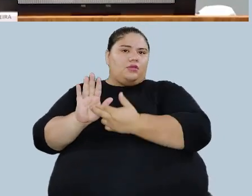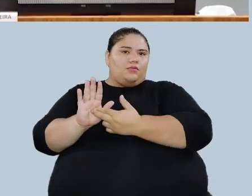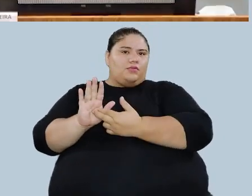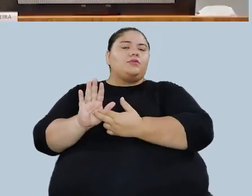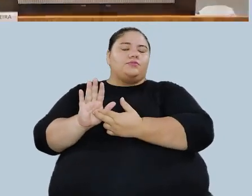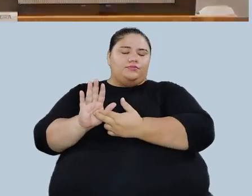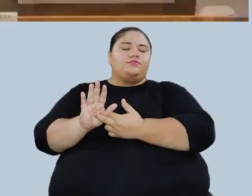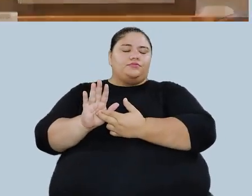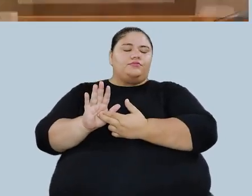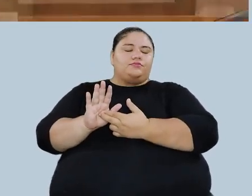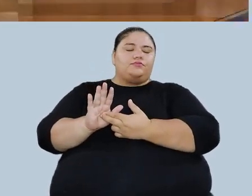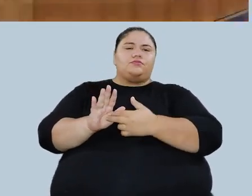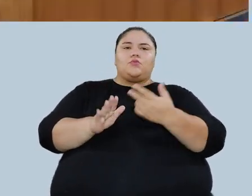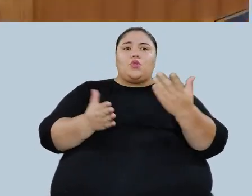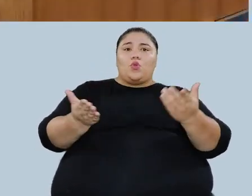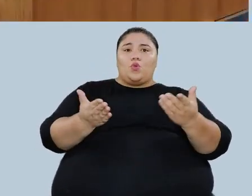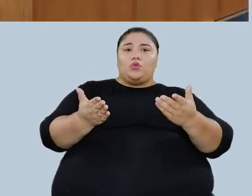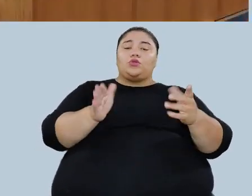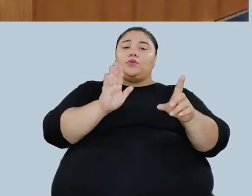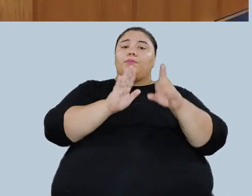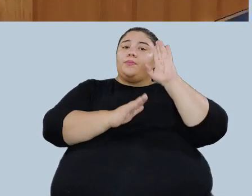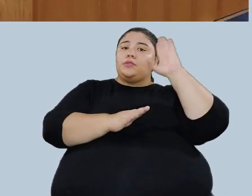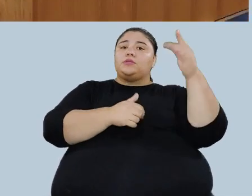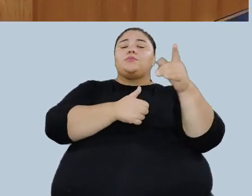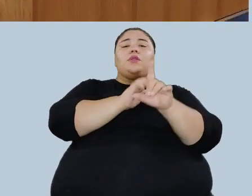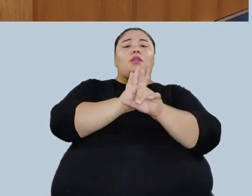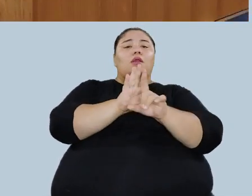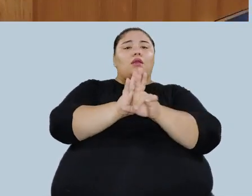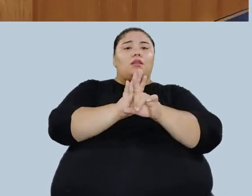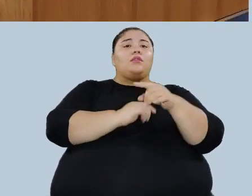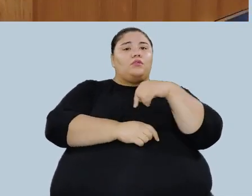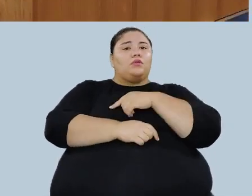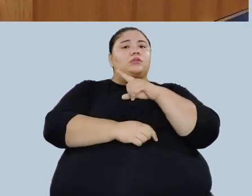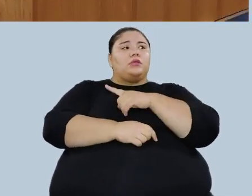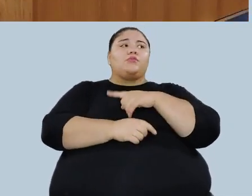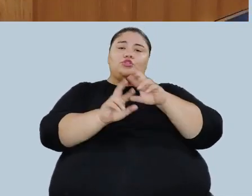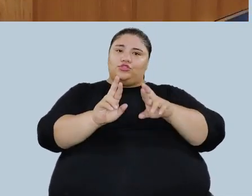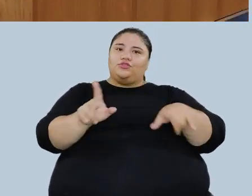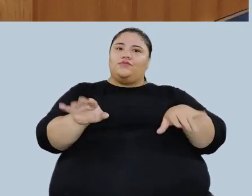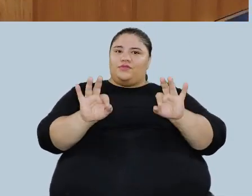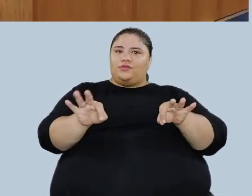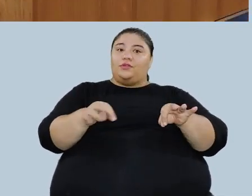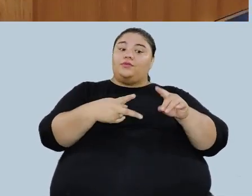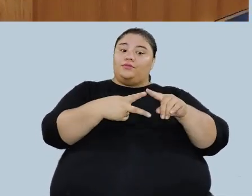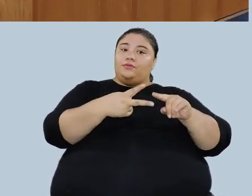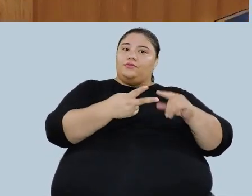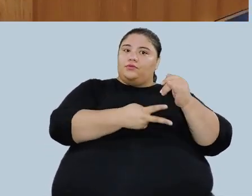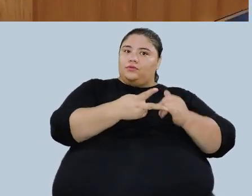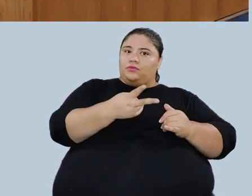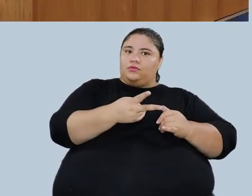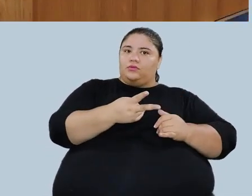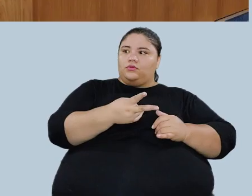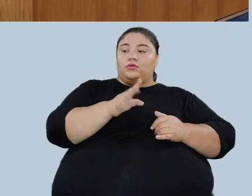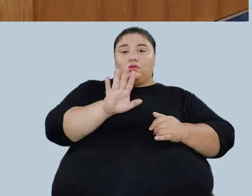dia, posto do princípio da legalidade, nós também temos isso. Também temos isso. Mas Então, é não há uma nenhuma diferença em relação a isso. para PIS/COFINS, né? Não. No